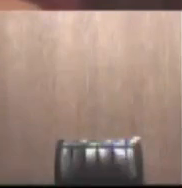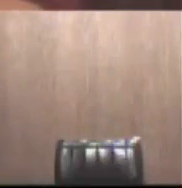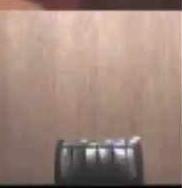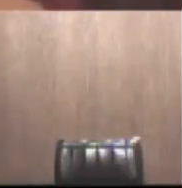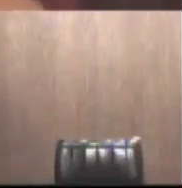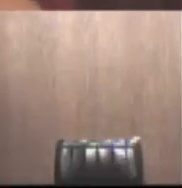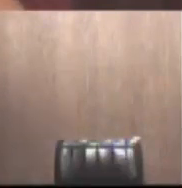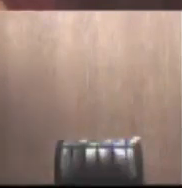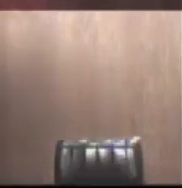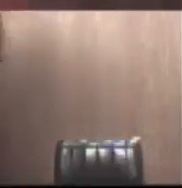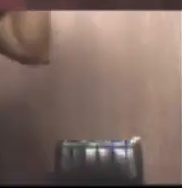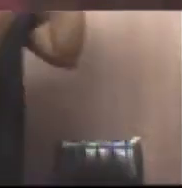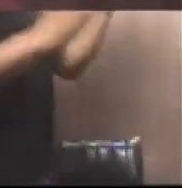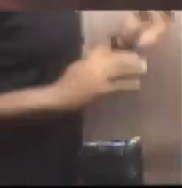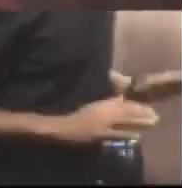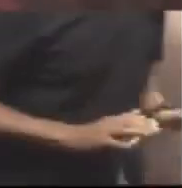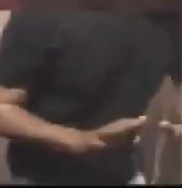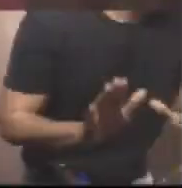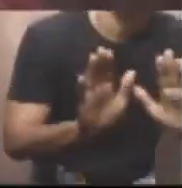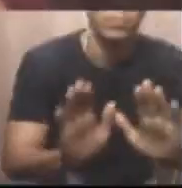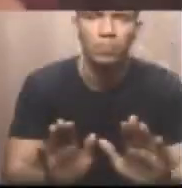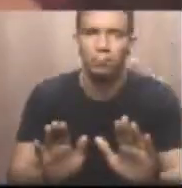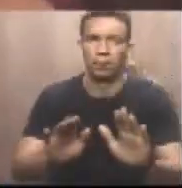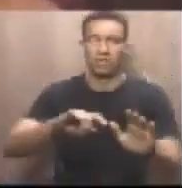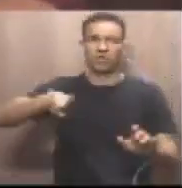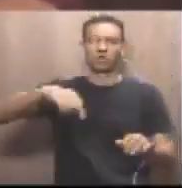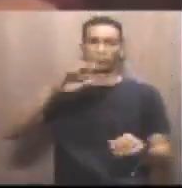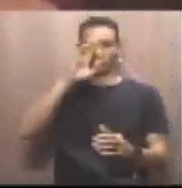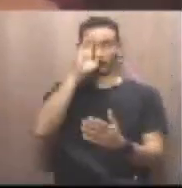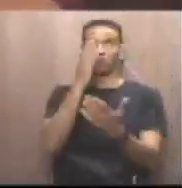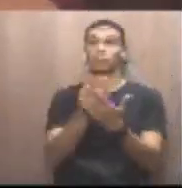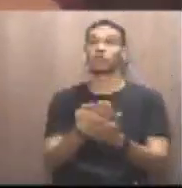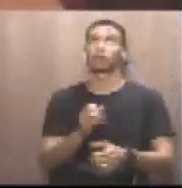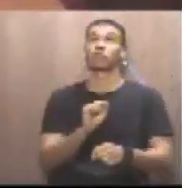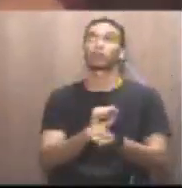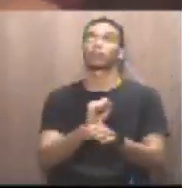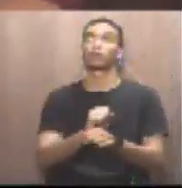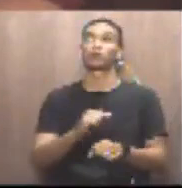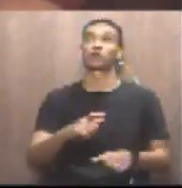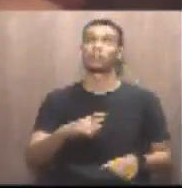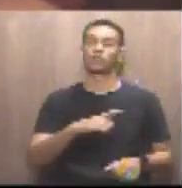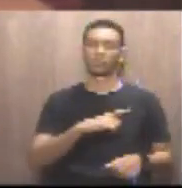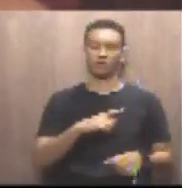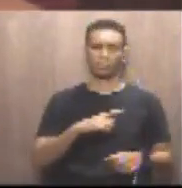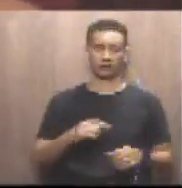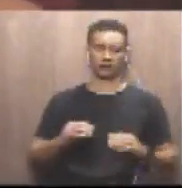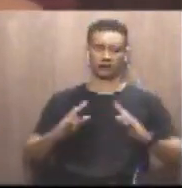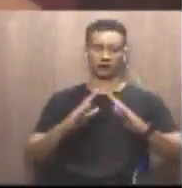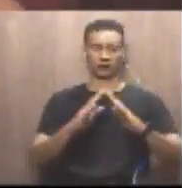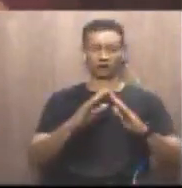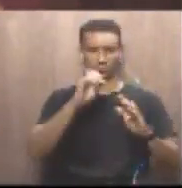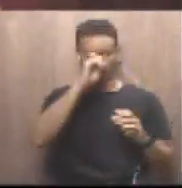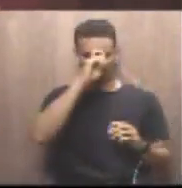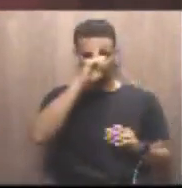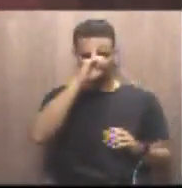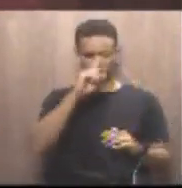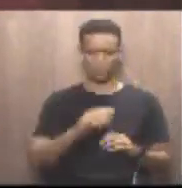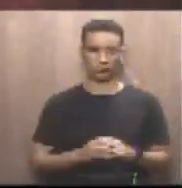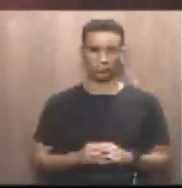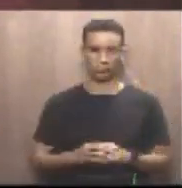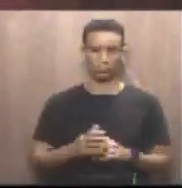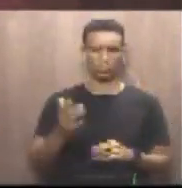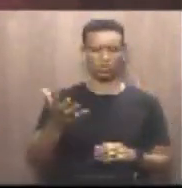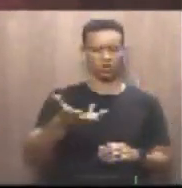não. Mas nós acreditamos e nós esperamos que nós tenhamos hospitais com